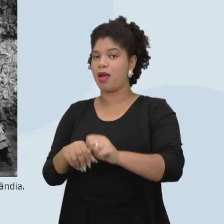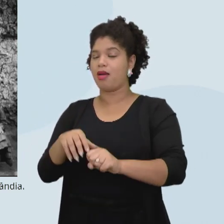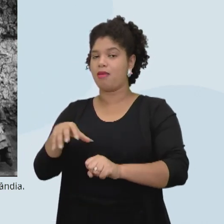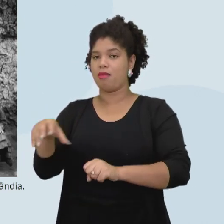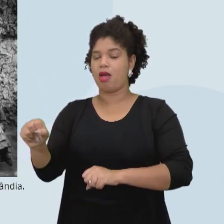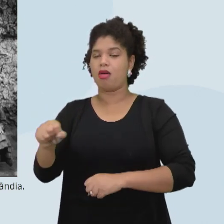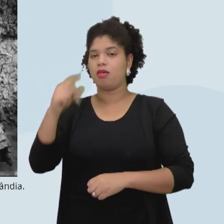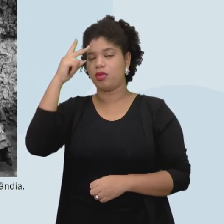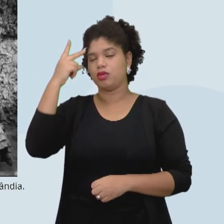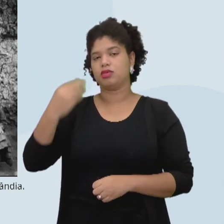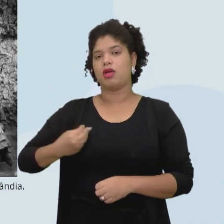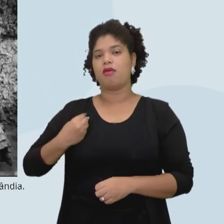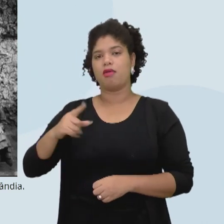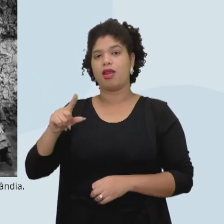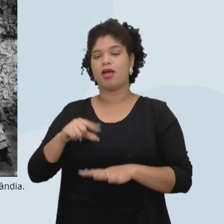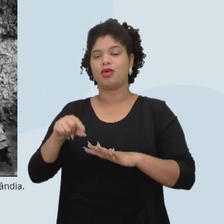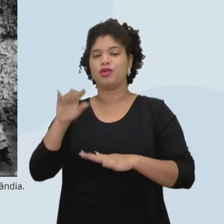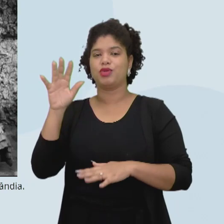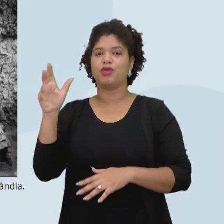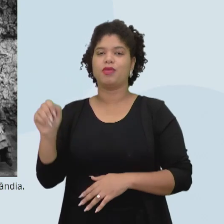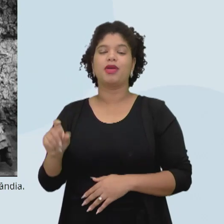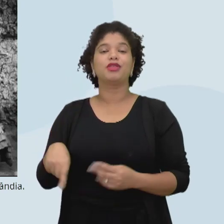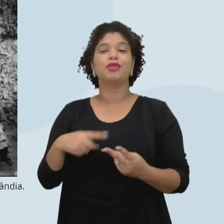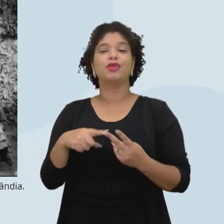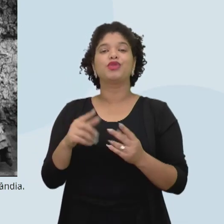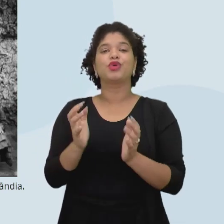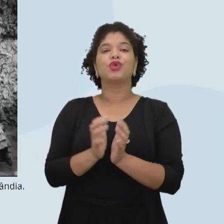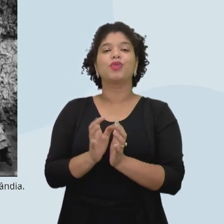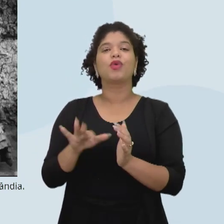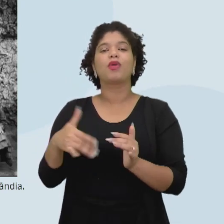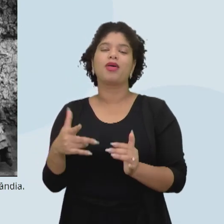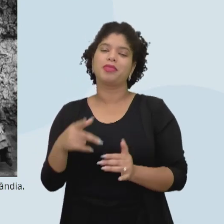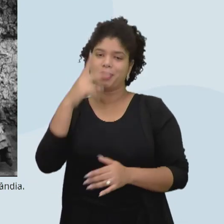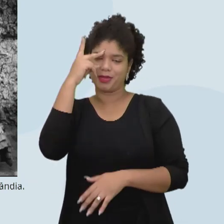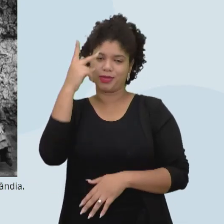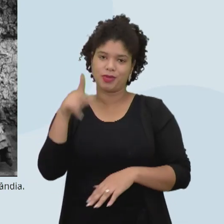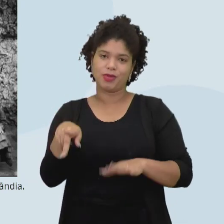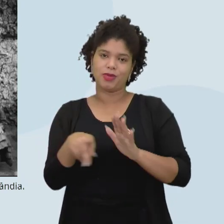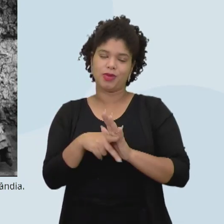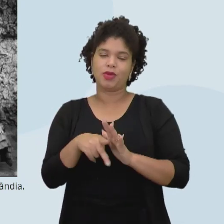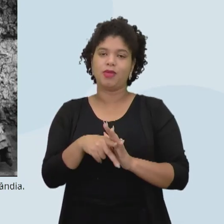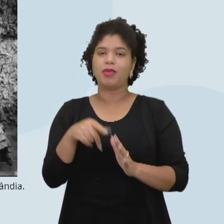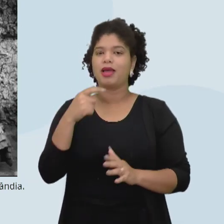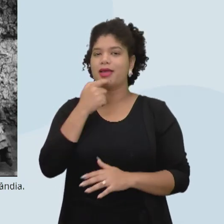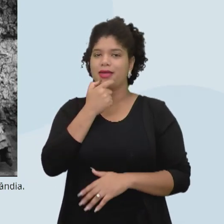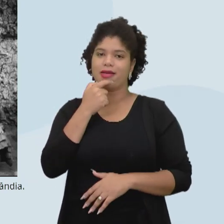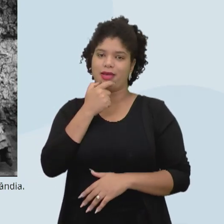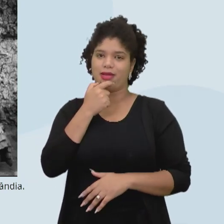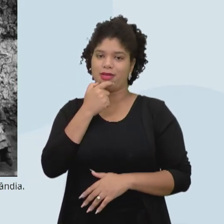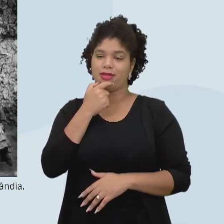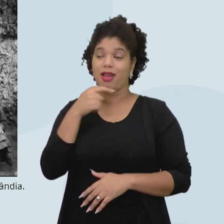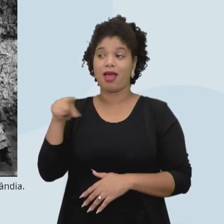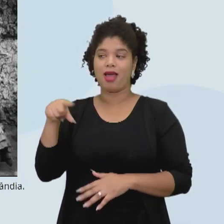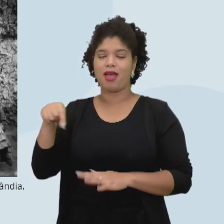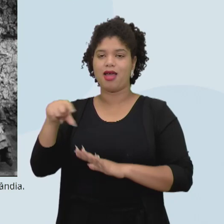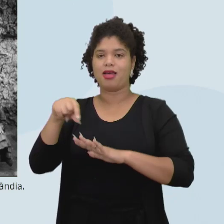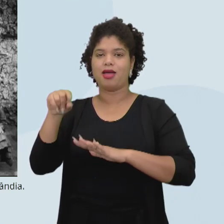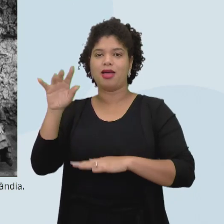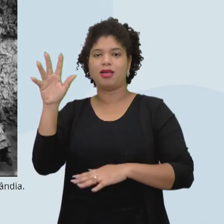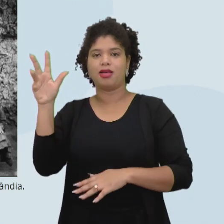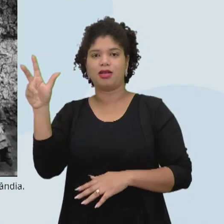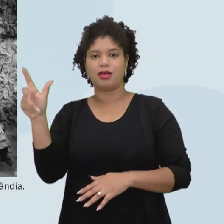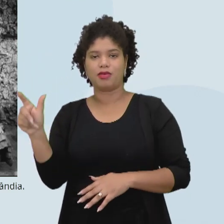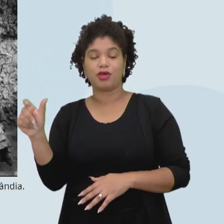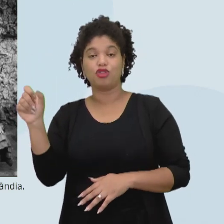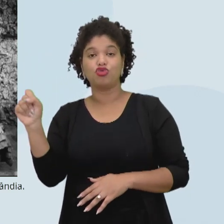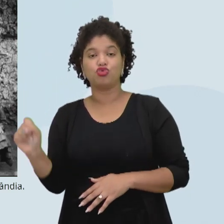conquistadores. Só que os ingleses, logo em seguida, incorporam a África do Sul ao Império